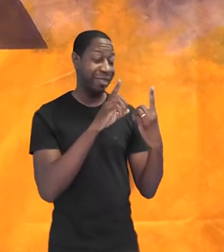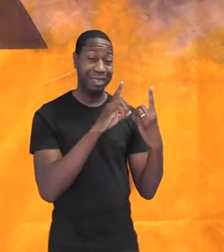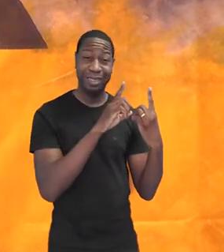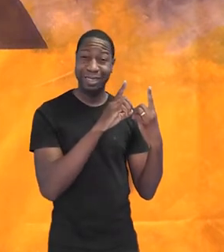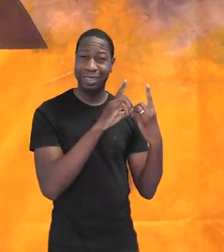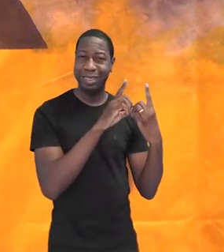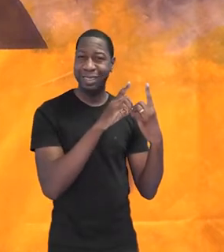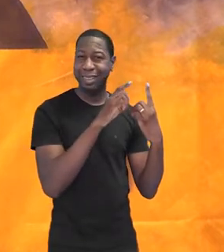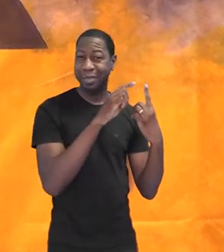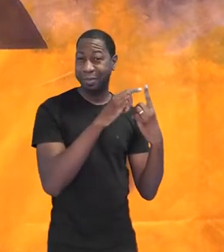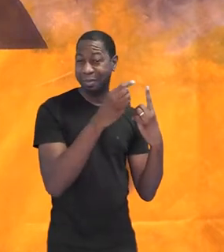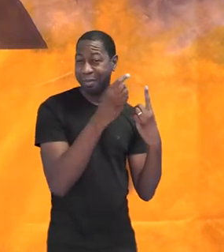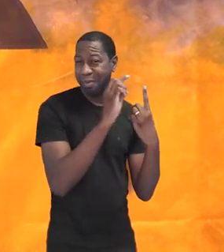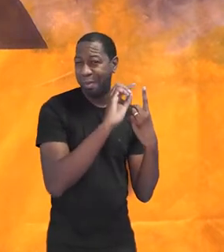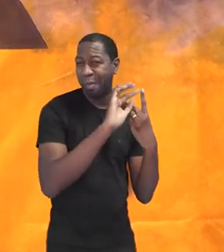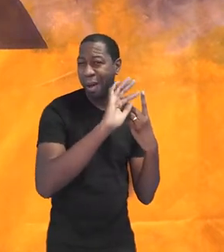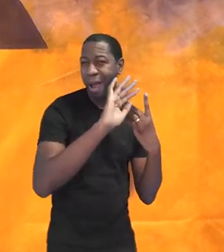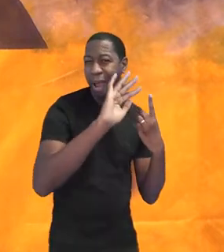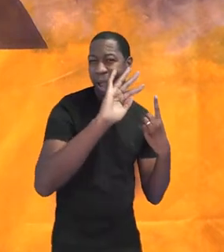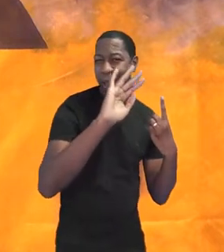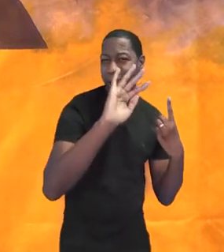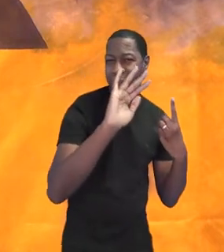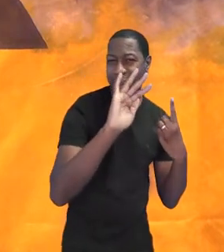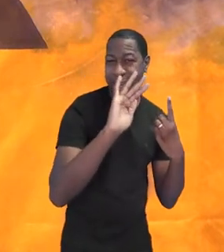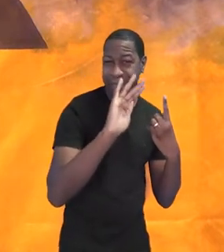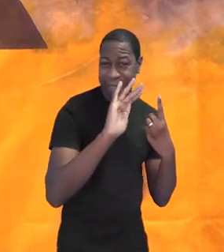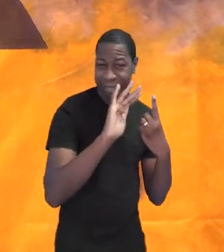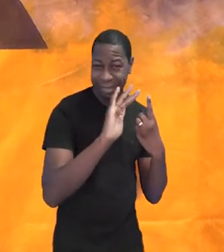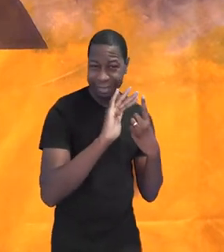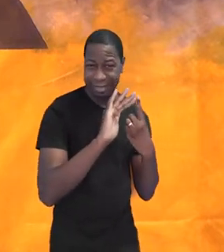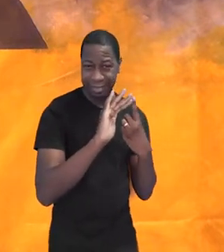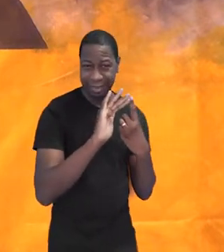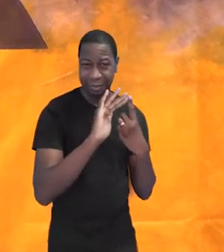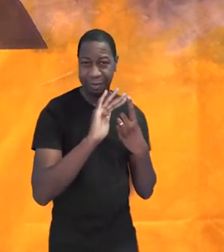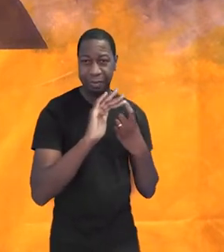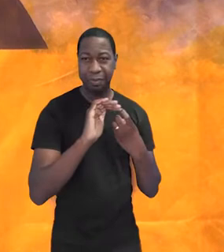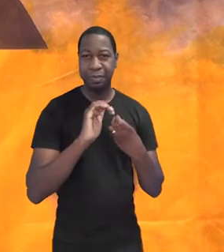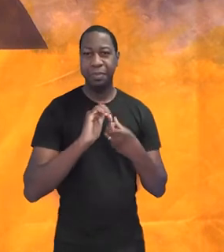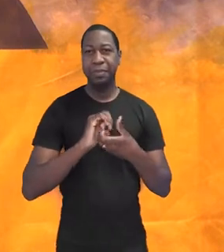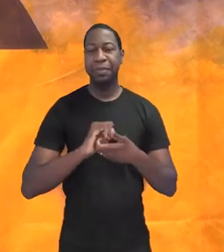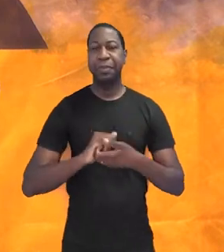rosa, o pensamento, a alma, o desgosto de você.